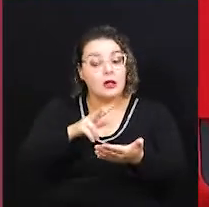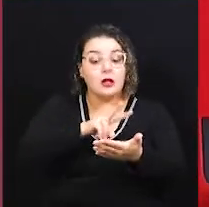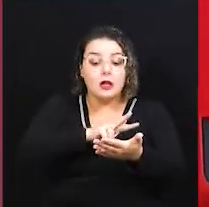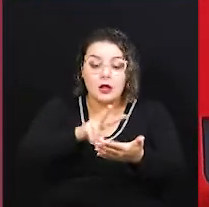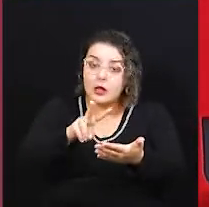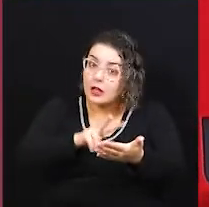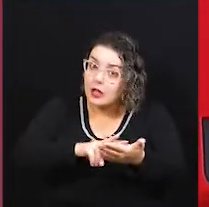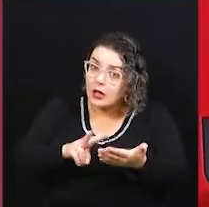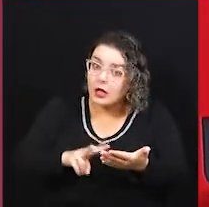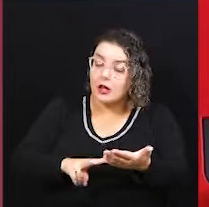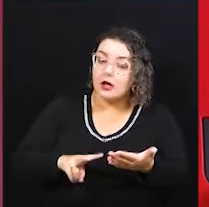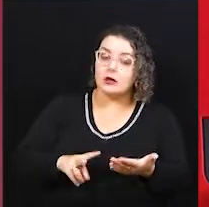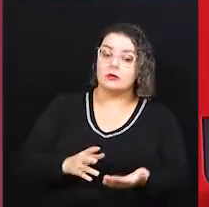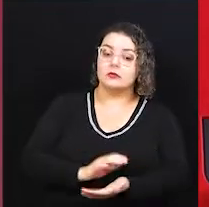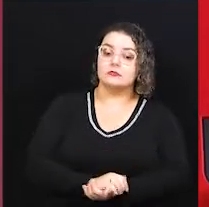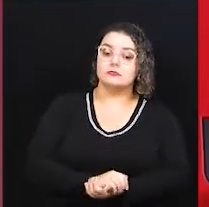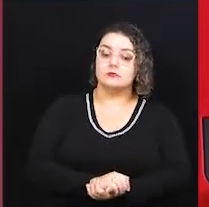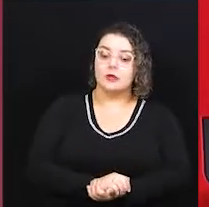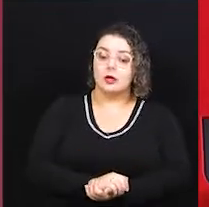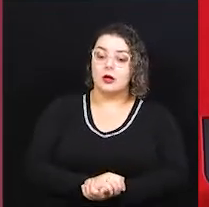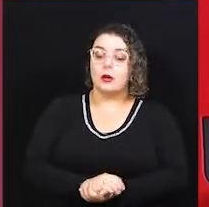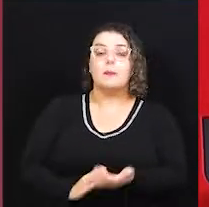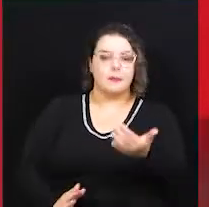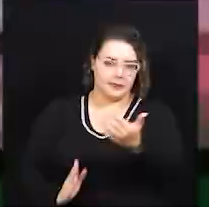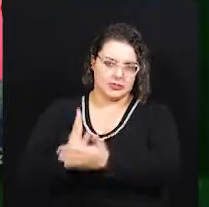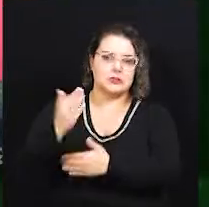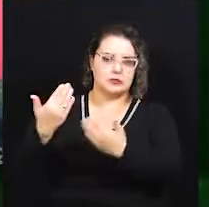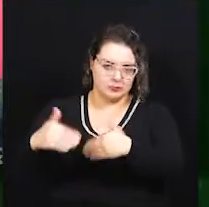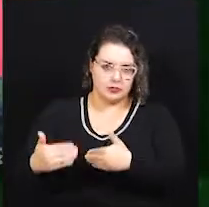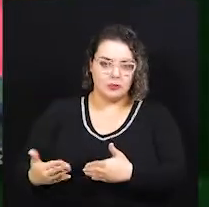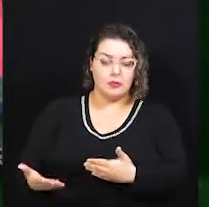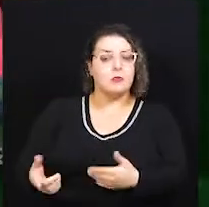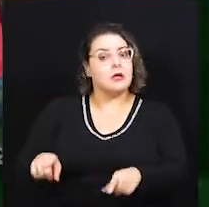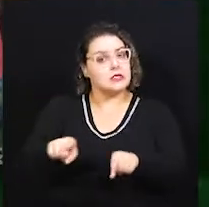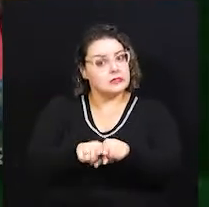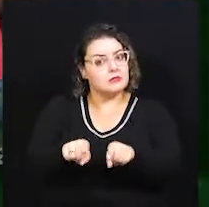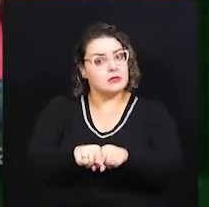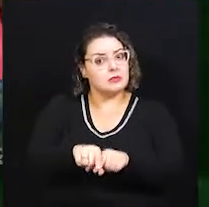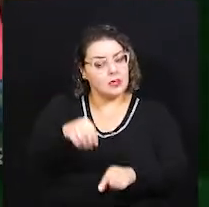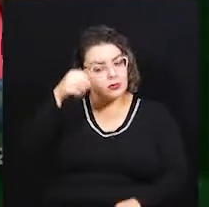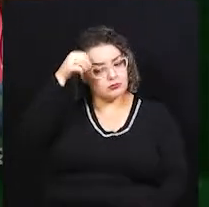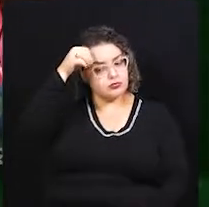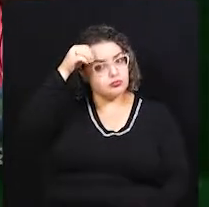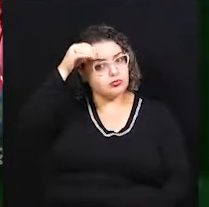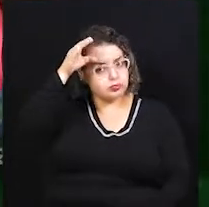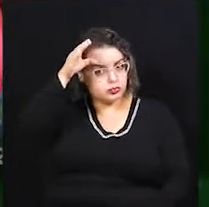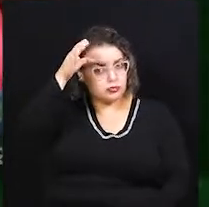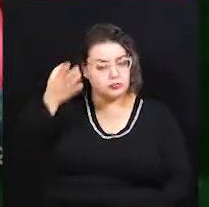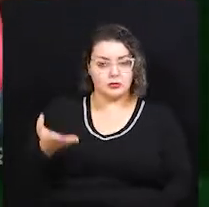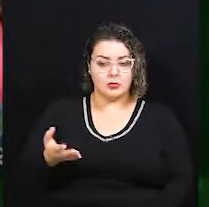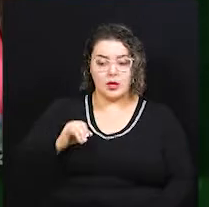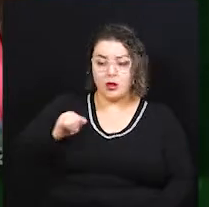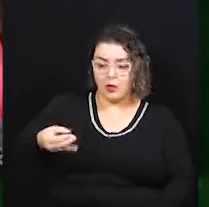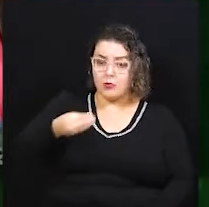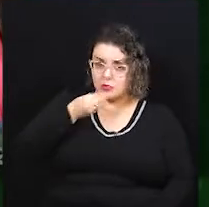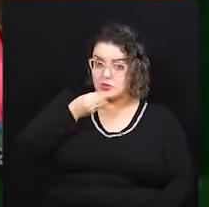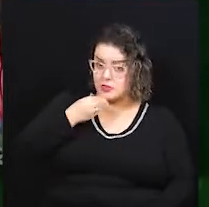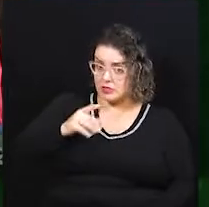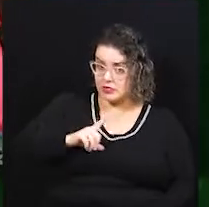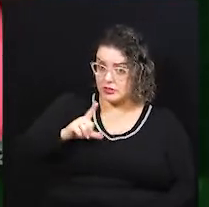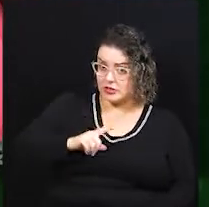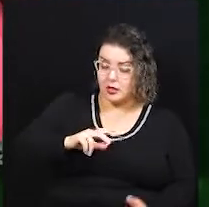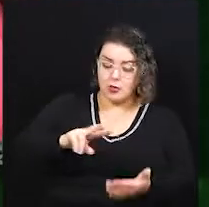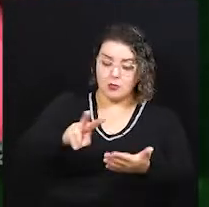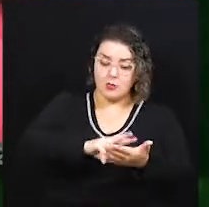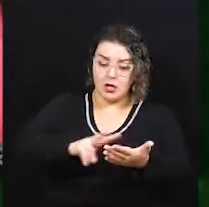obra como tanto para passar no vestibular, mas como para se enriquecer culturalmente. Eu acho que é a oportunidade que ele vai ter